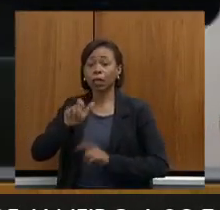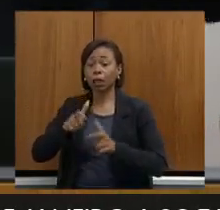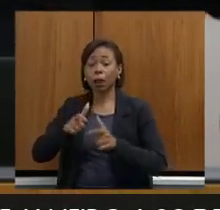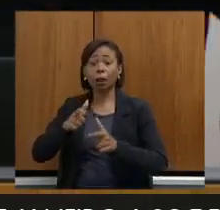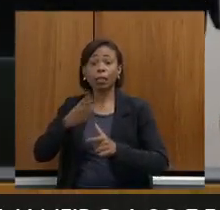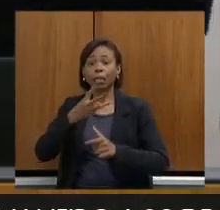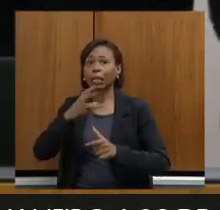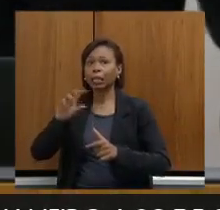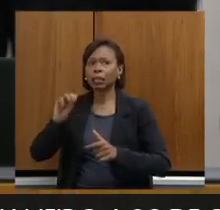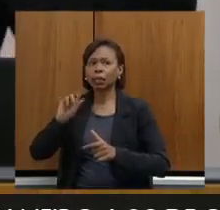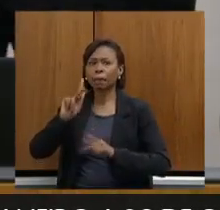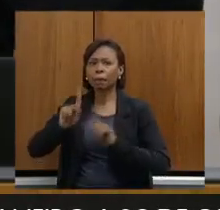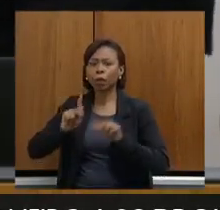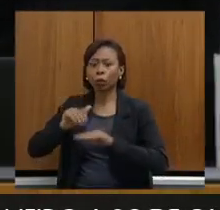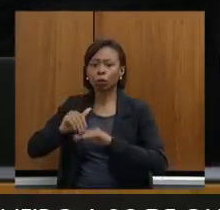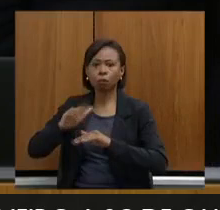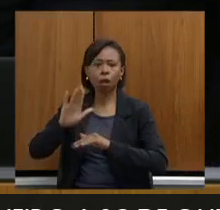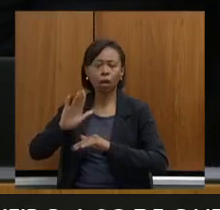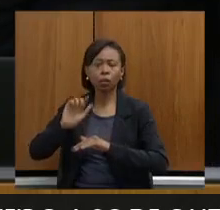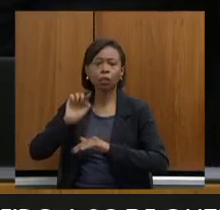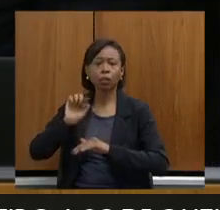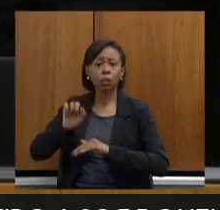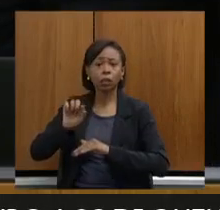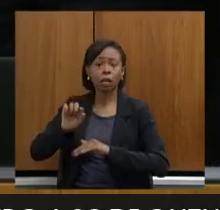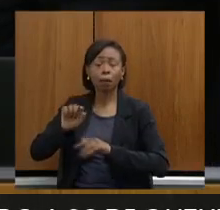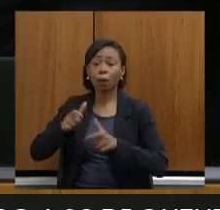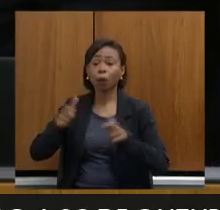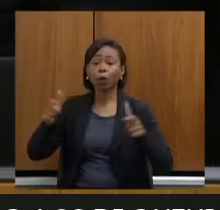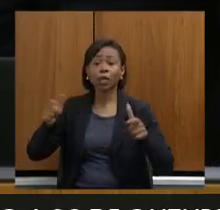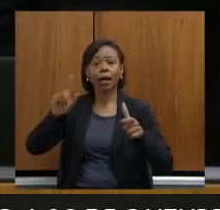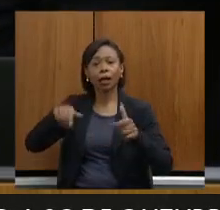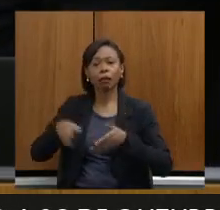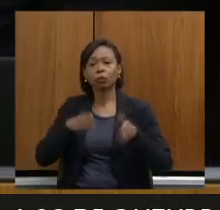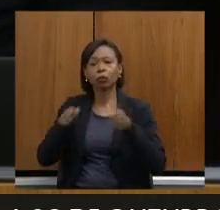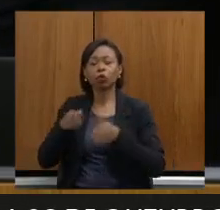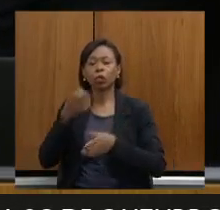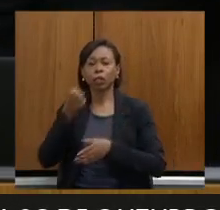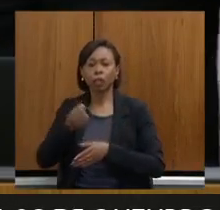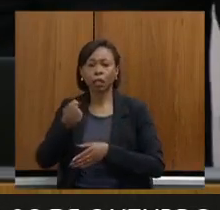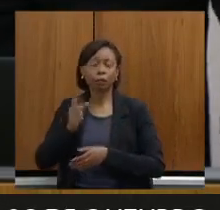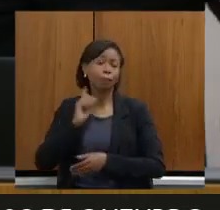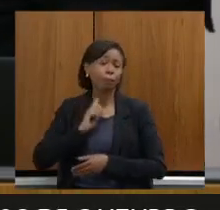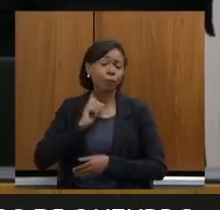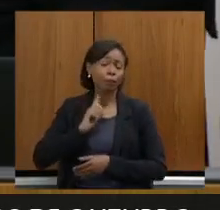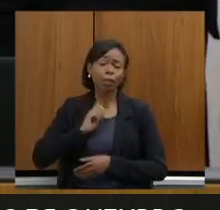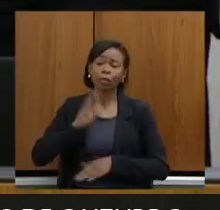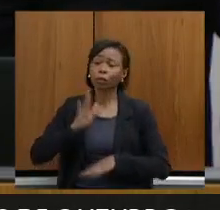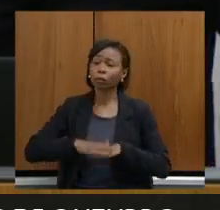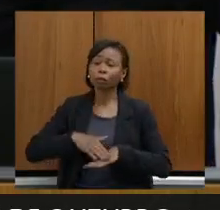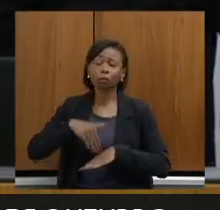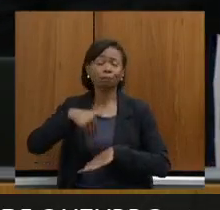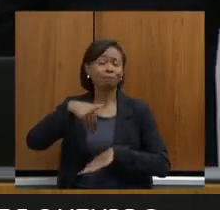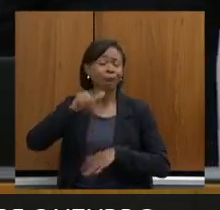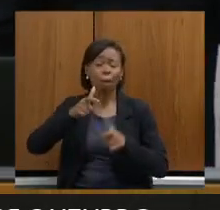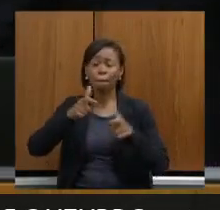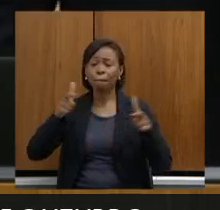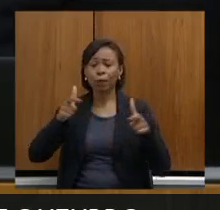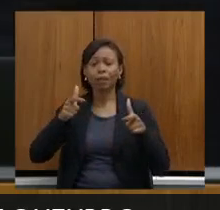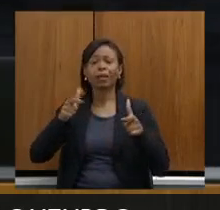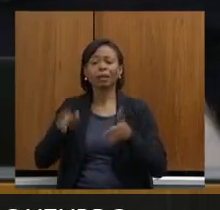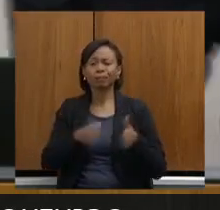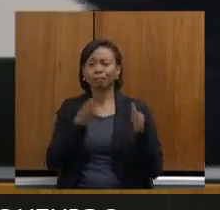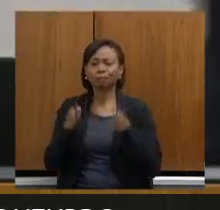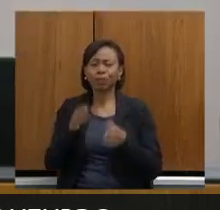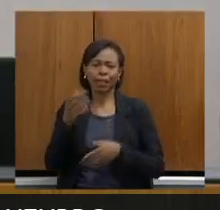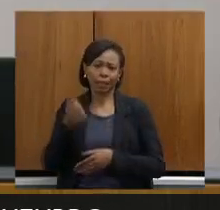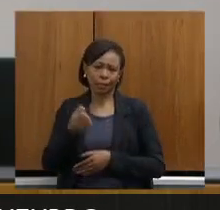leite e em Minas produz 27 por cento do leite nacional e o país que mais produz leite e por